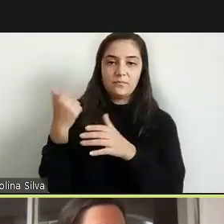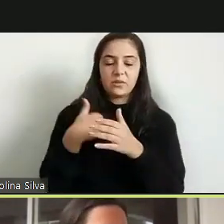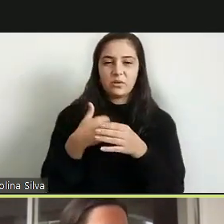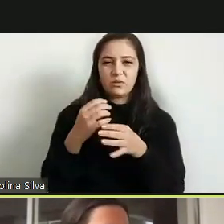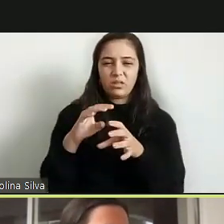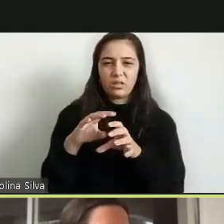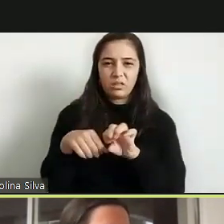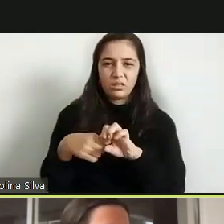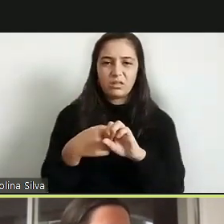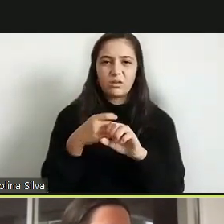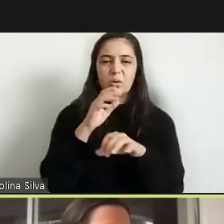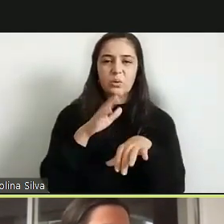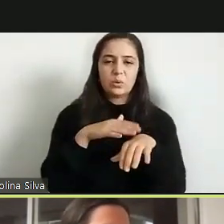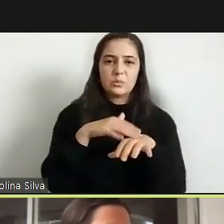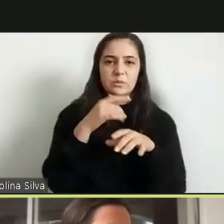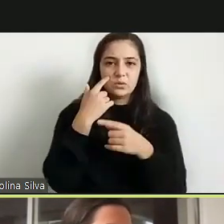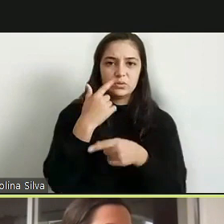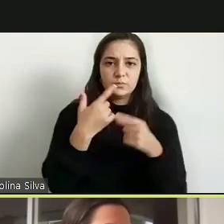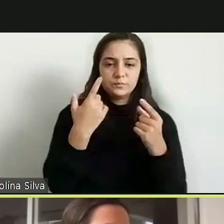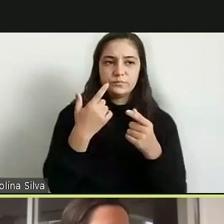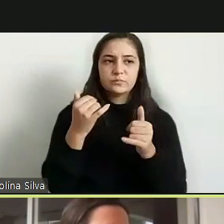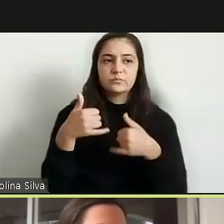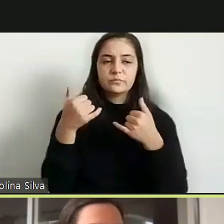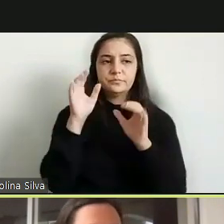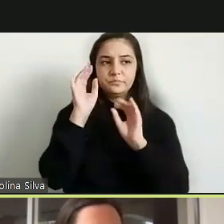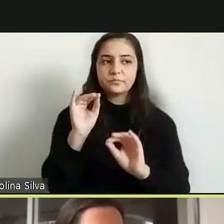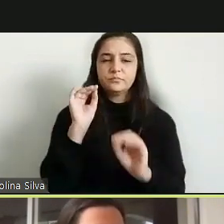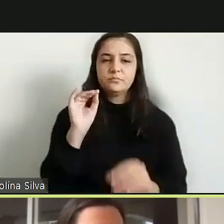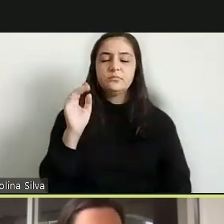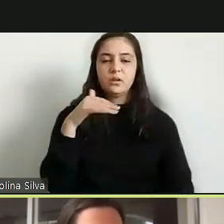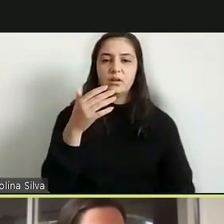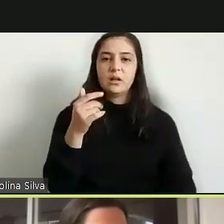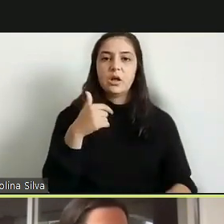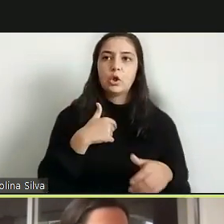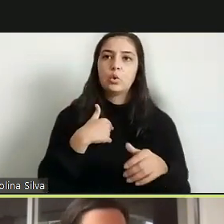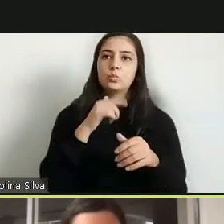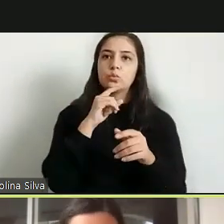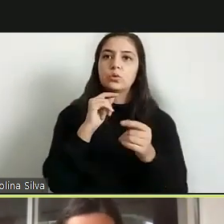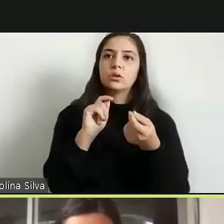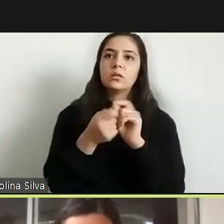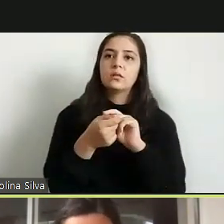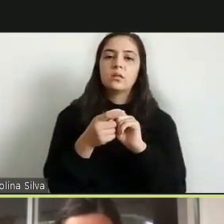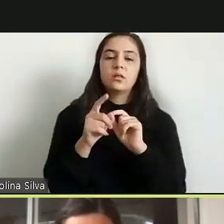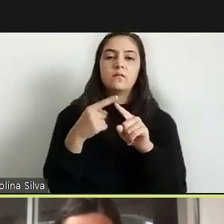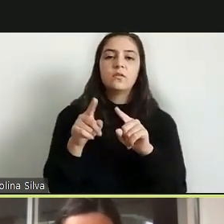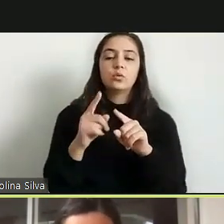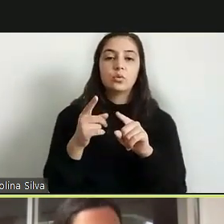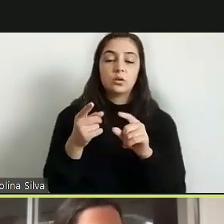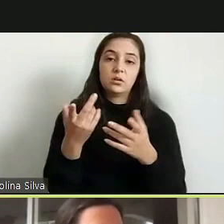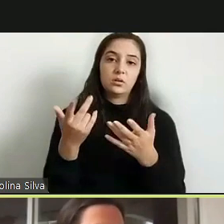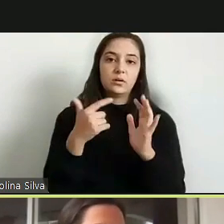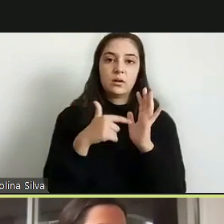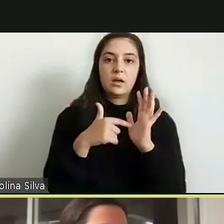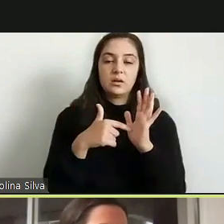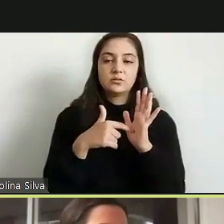talvez pela disponibilidade do pós-formação, e questionei-me o que é que eu podia fazer de diferente. E eu acho que realmente esta é uma das